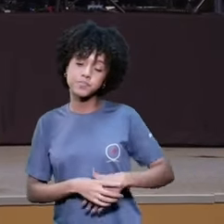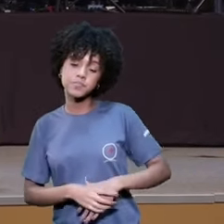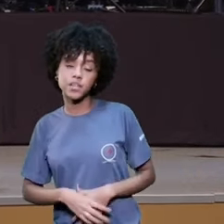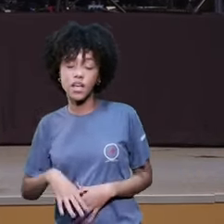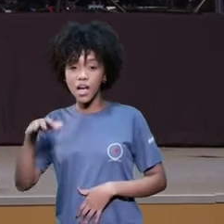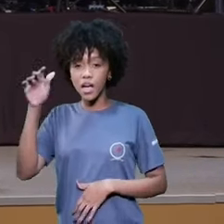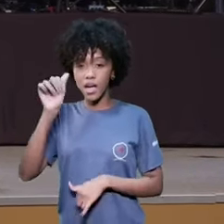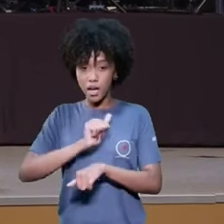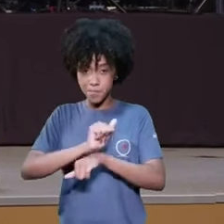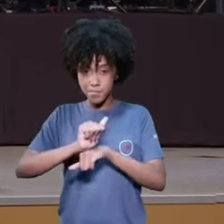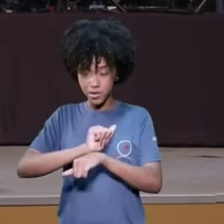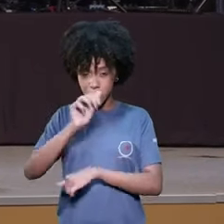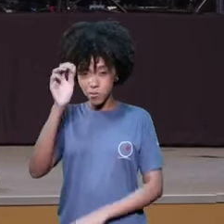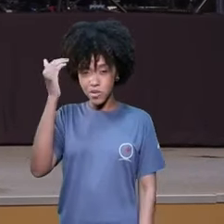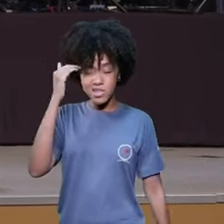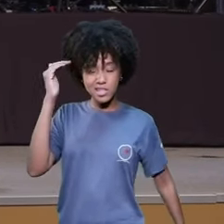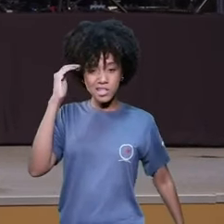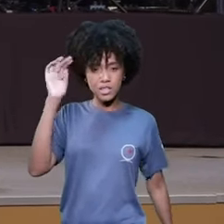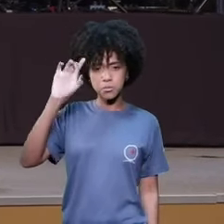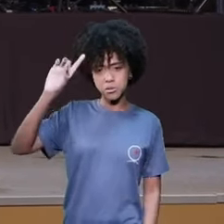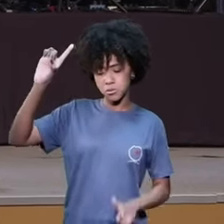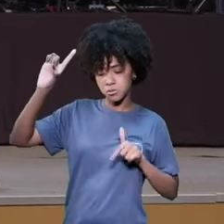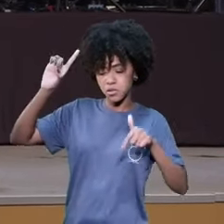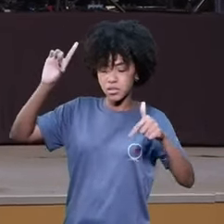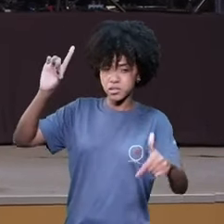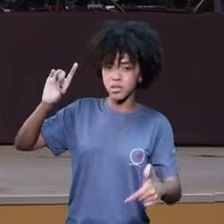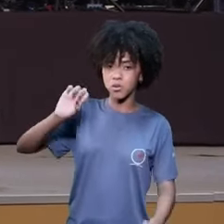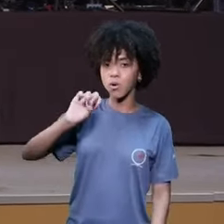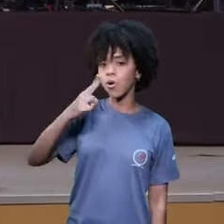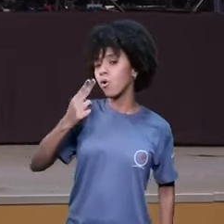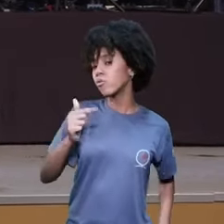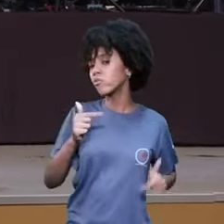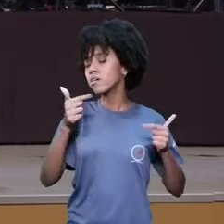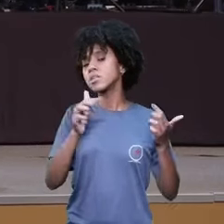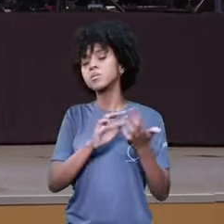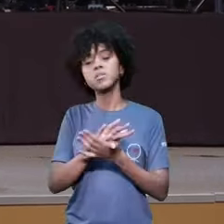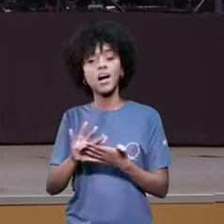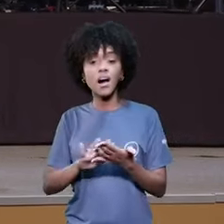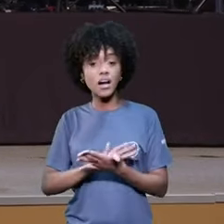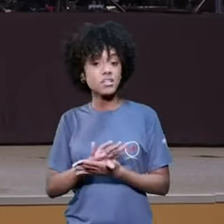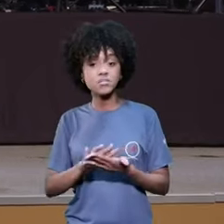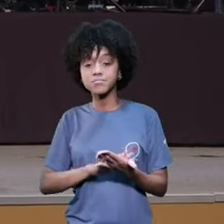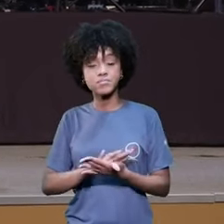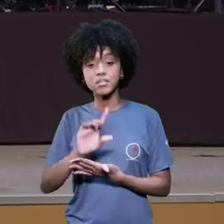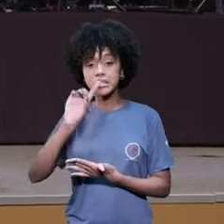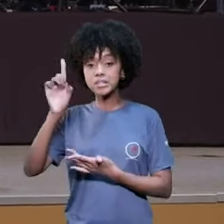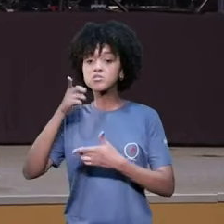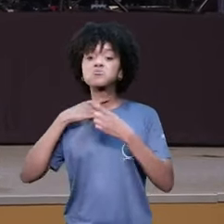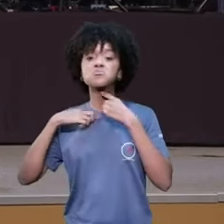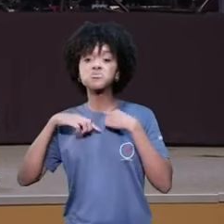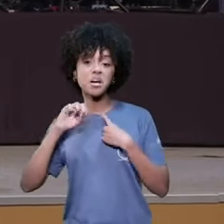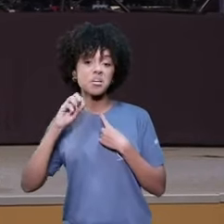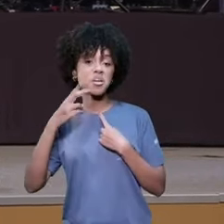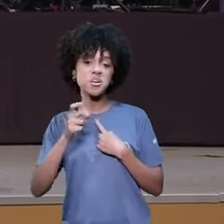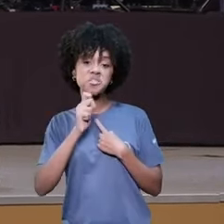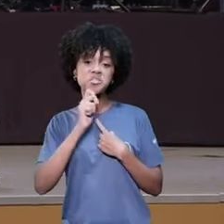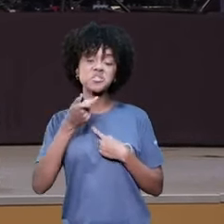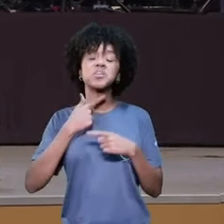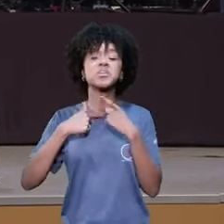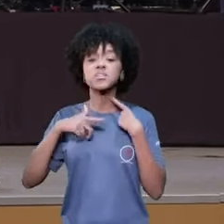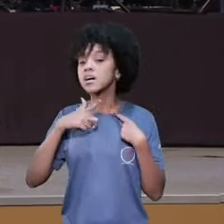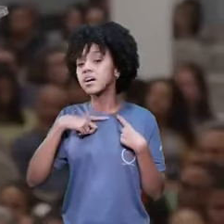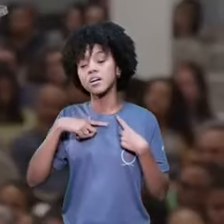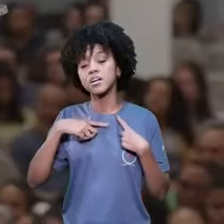Abraão entendeu que Deus fazendo ou não fazendo, Deus abrindo ou não abrindo, Deus com vontade ou sem vontade,